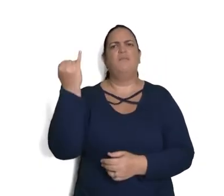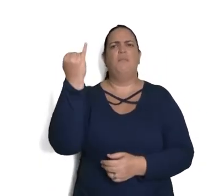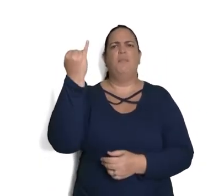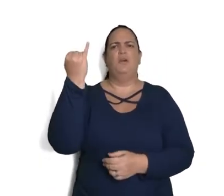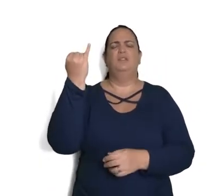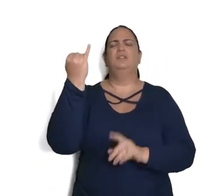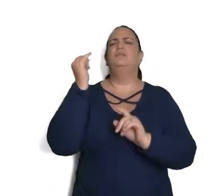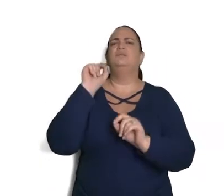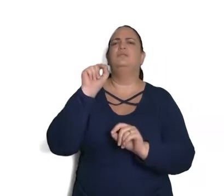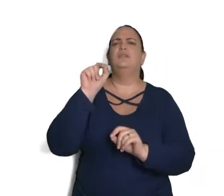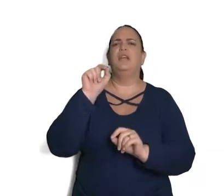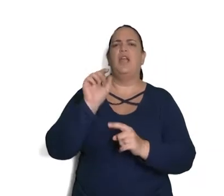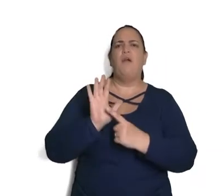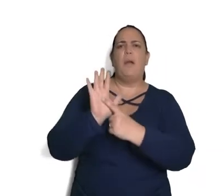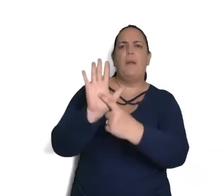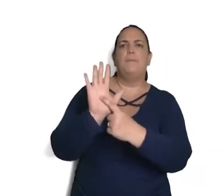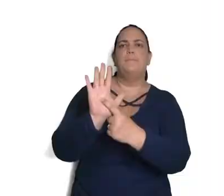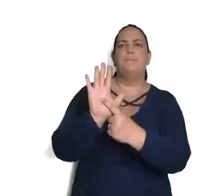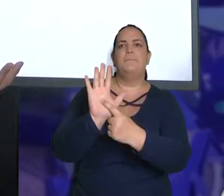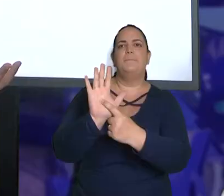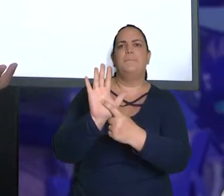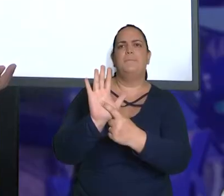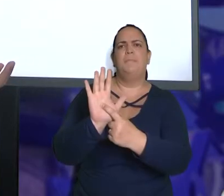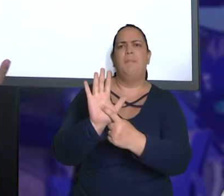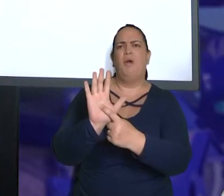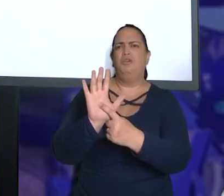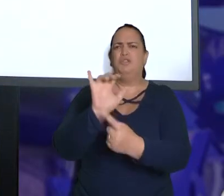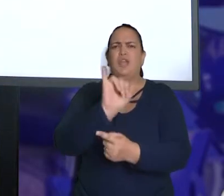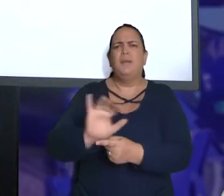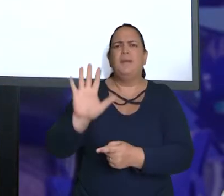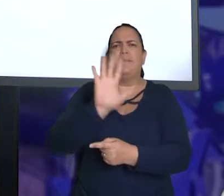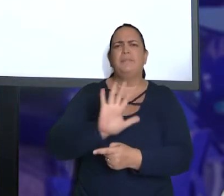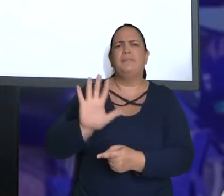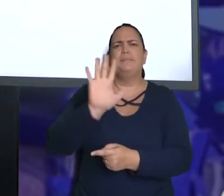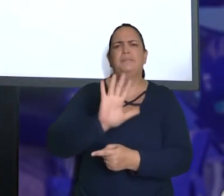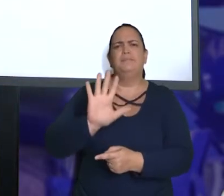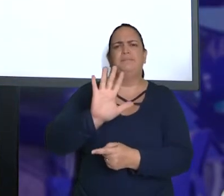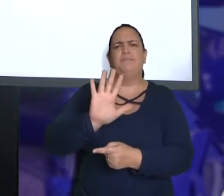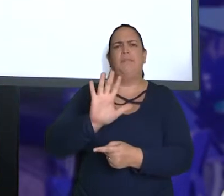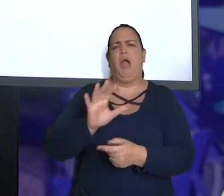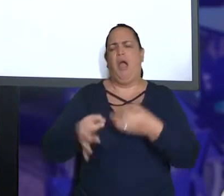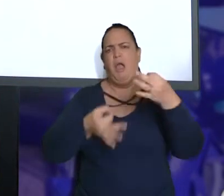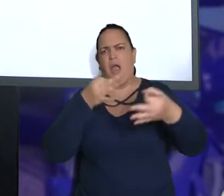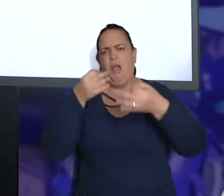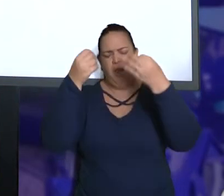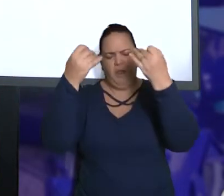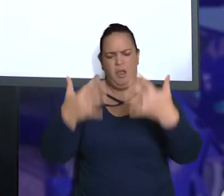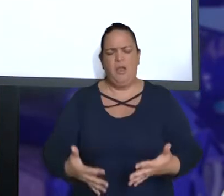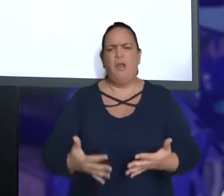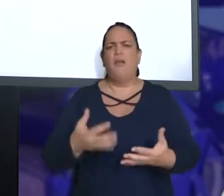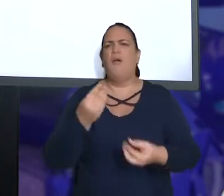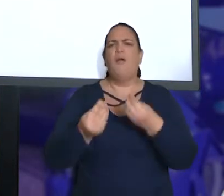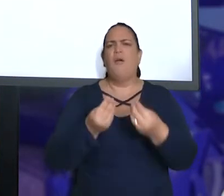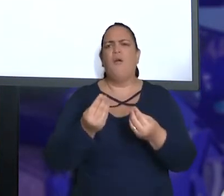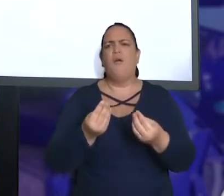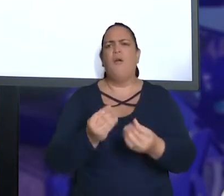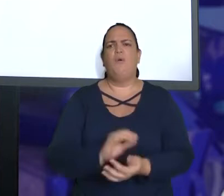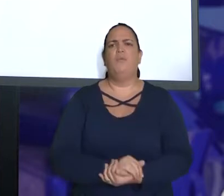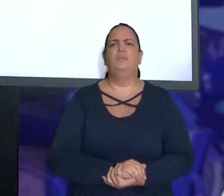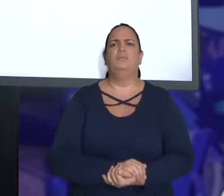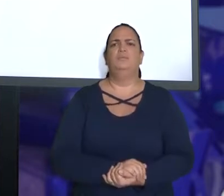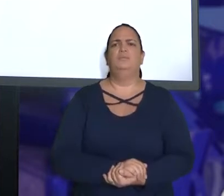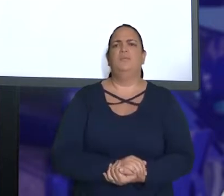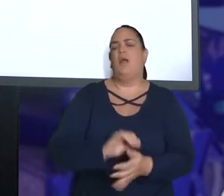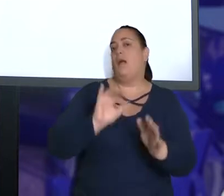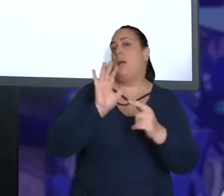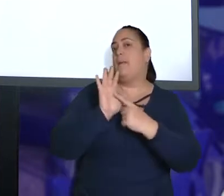ele vai trazer um argumento por ilustração. O que é isso, professor? Ilustração é bem simples. Ilustrar significa trazer através